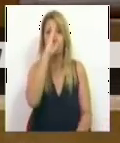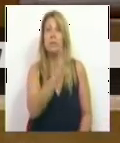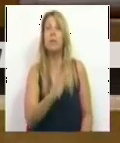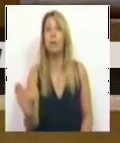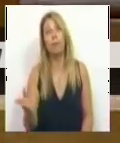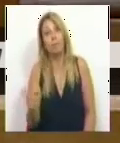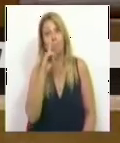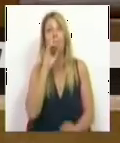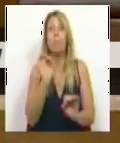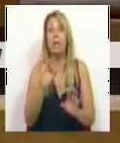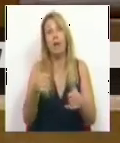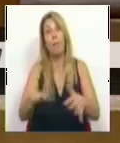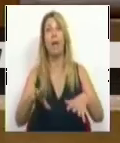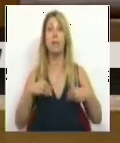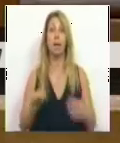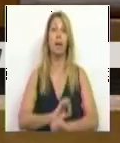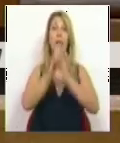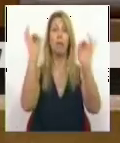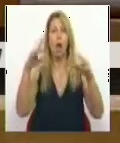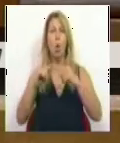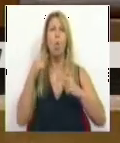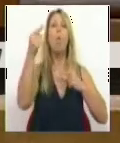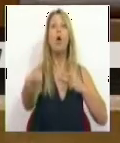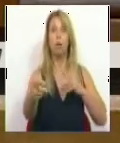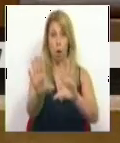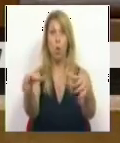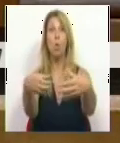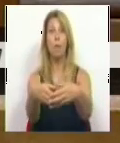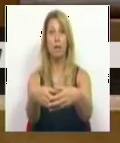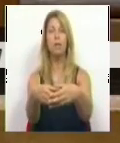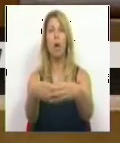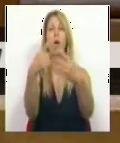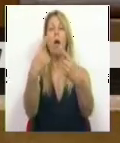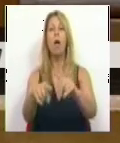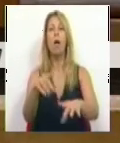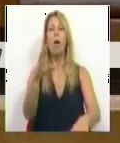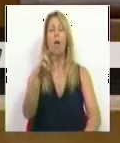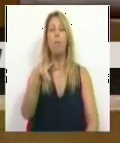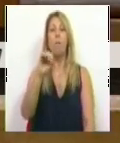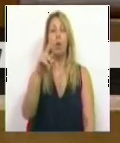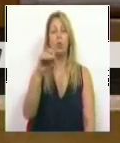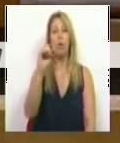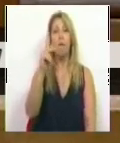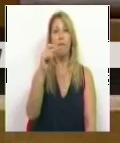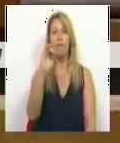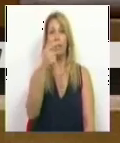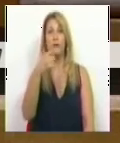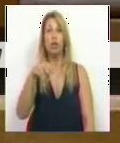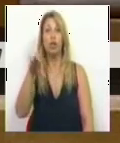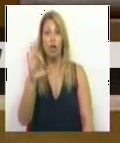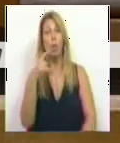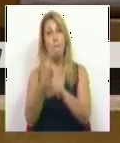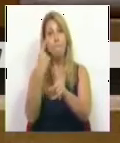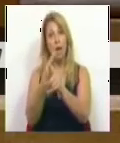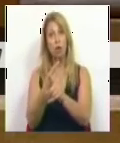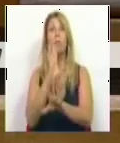claro. Do outro lado da mesa, em nome da Comissão, estaria o Comissário Moscovici, o mesmo que obrigou o governo português